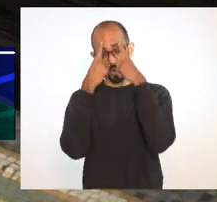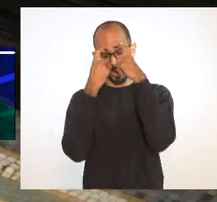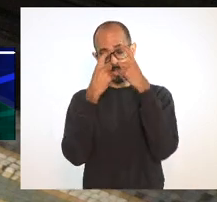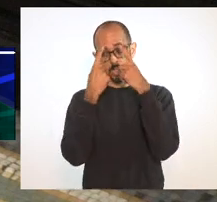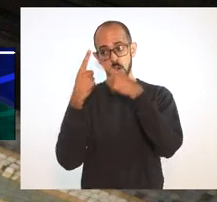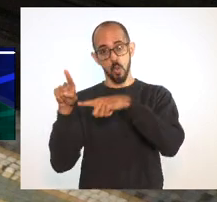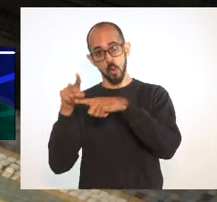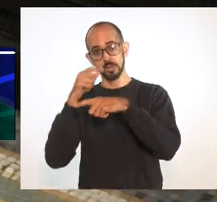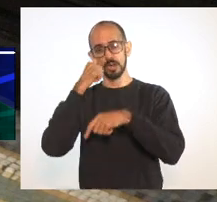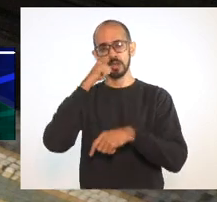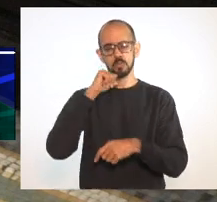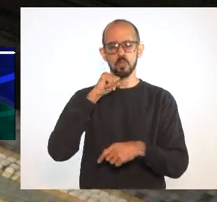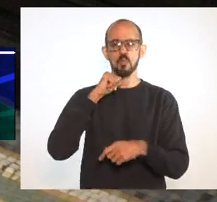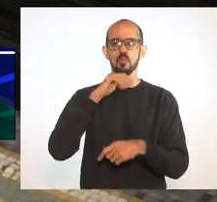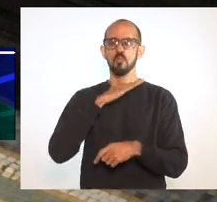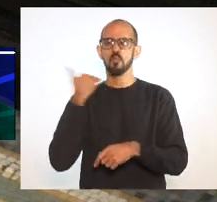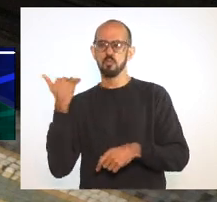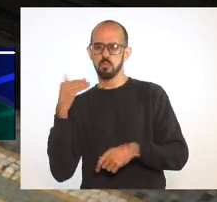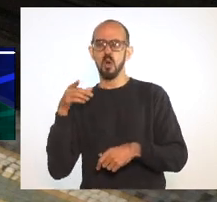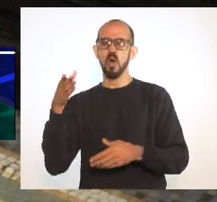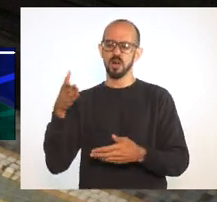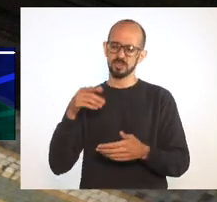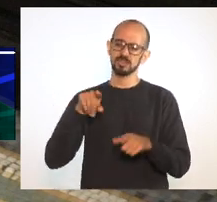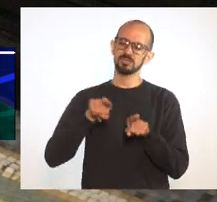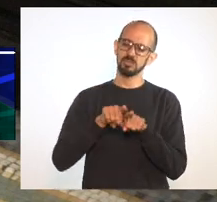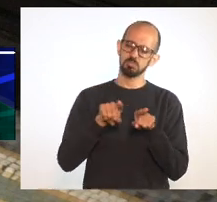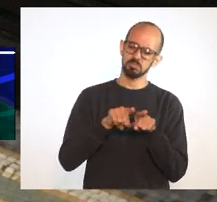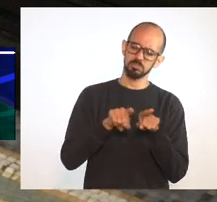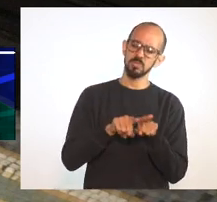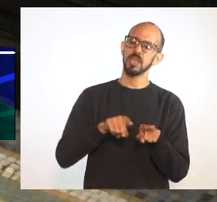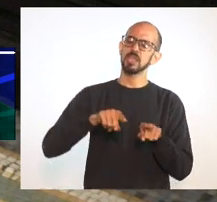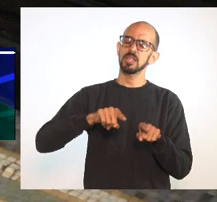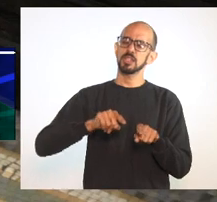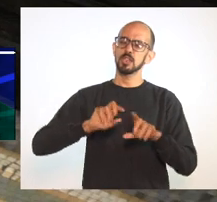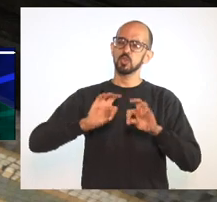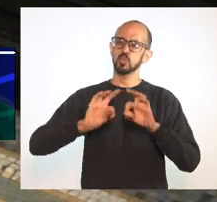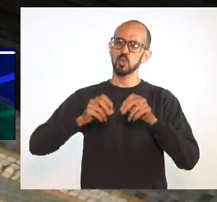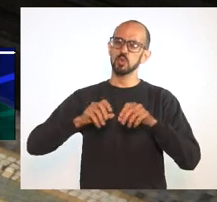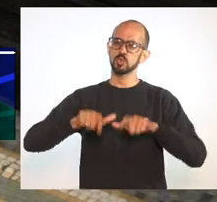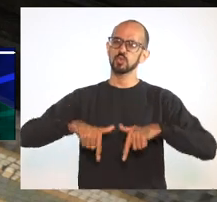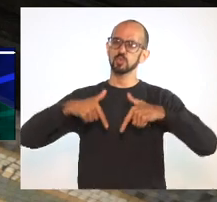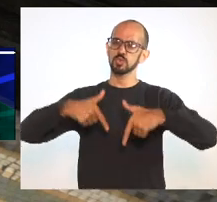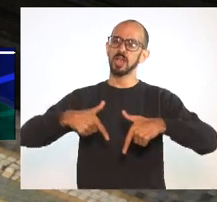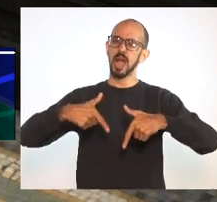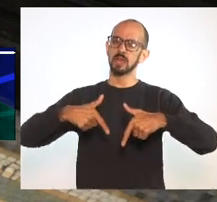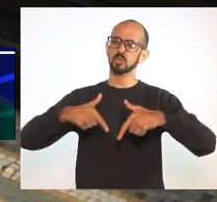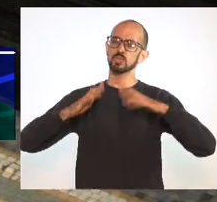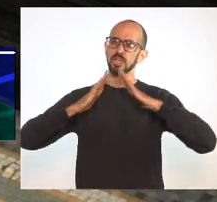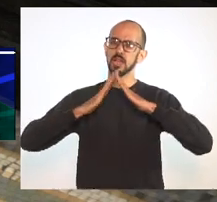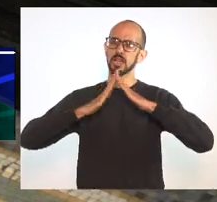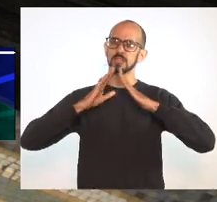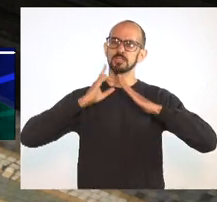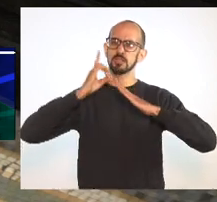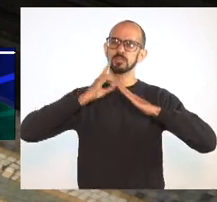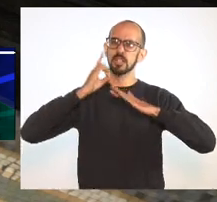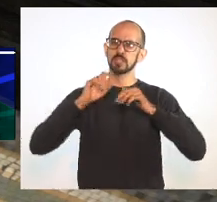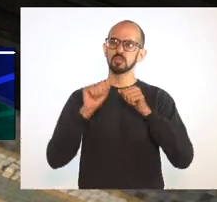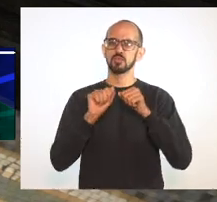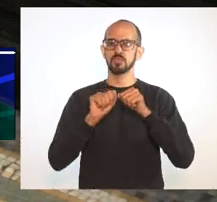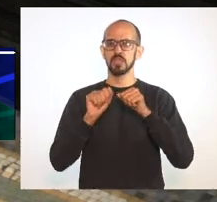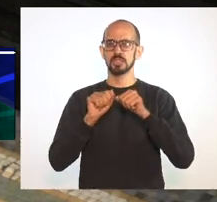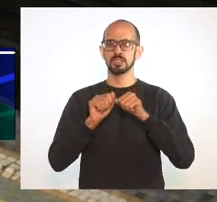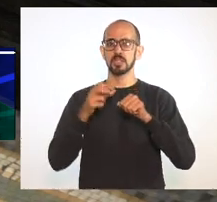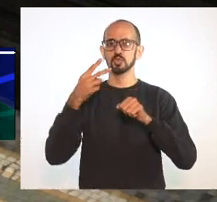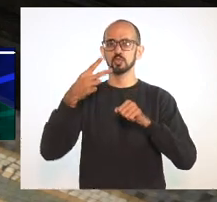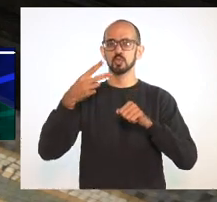CPI do feminicídio, e apesar de todos os atos realizados por esta casa nas duas